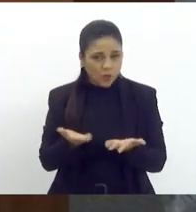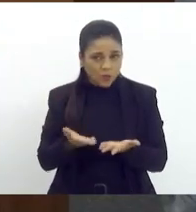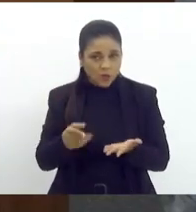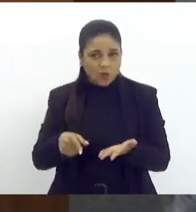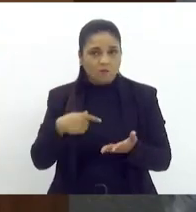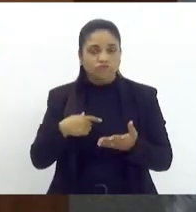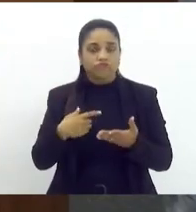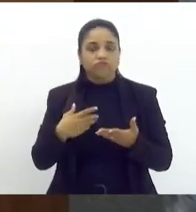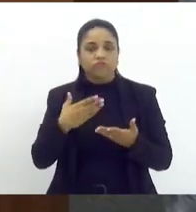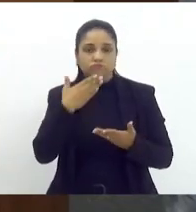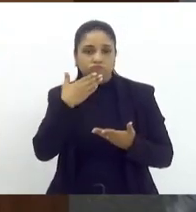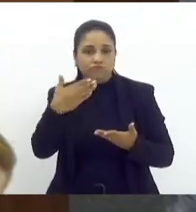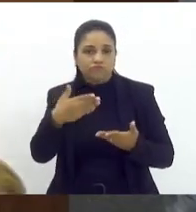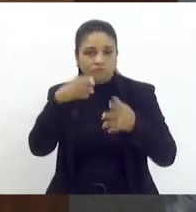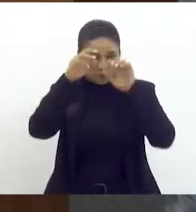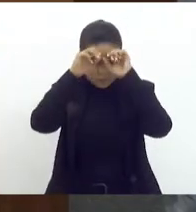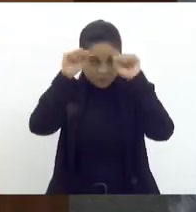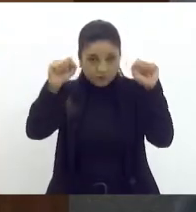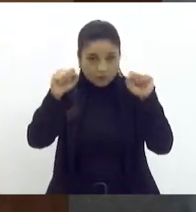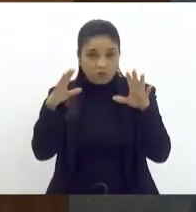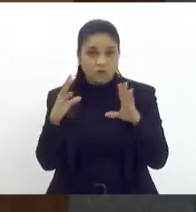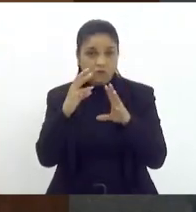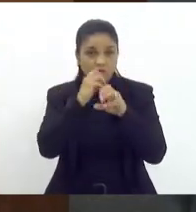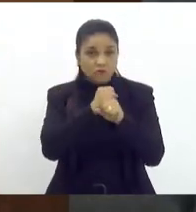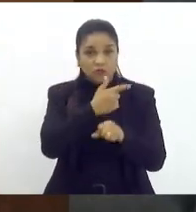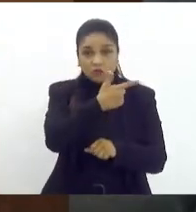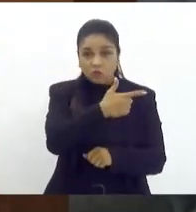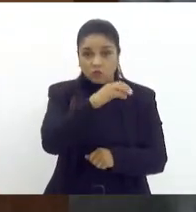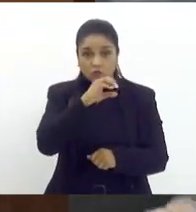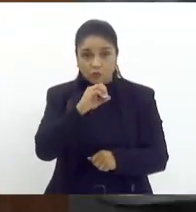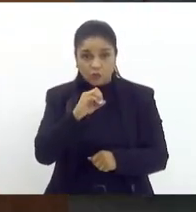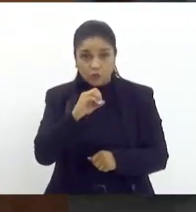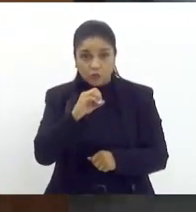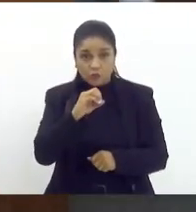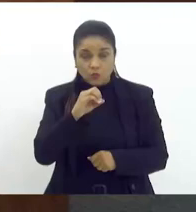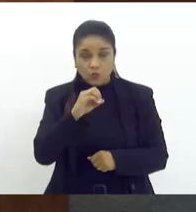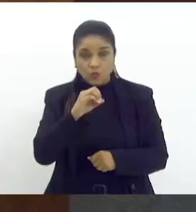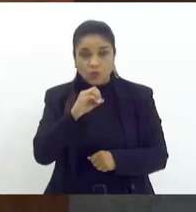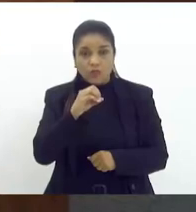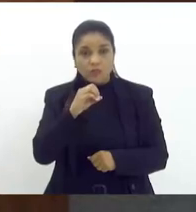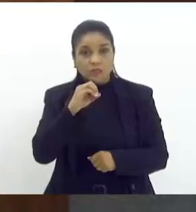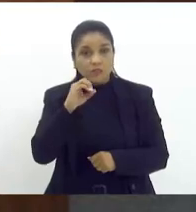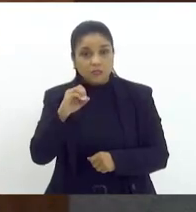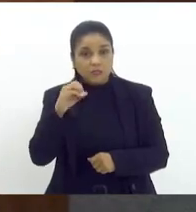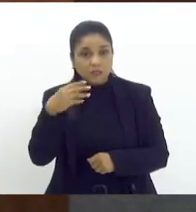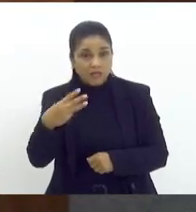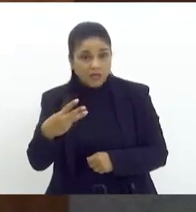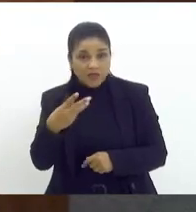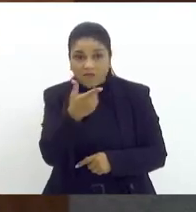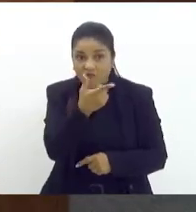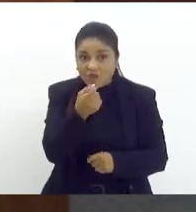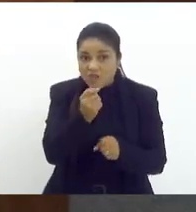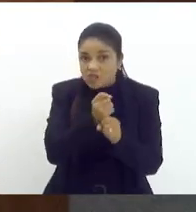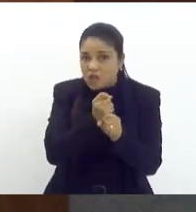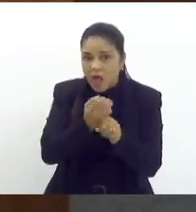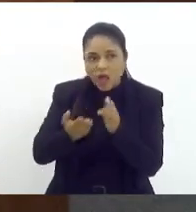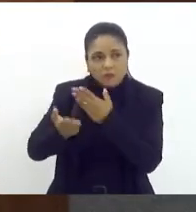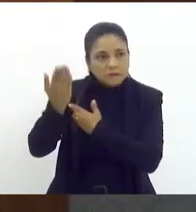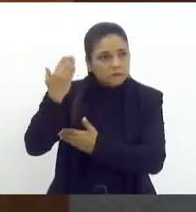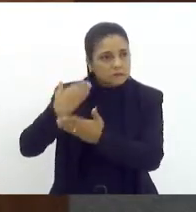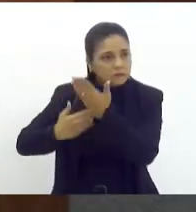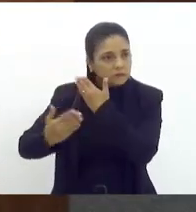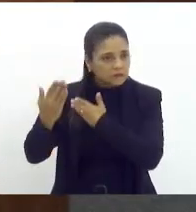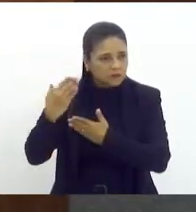de contas de 2003 de 20 anos atrás Não é justo que